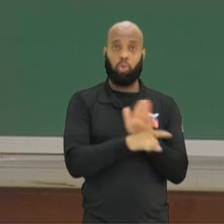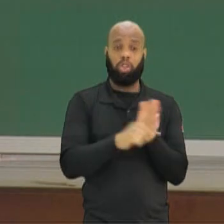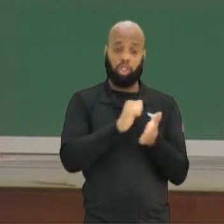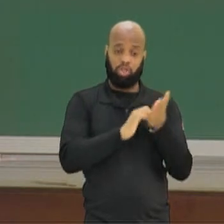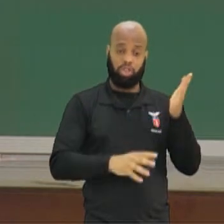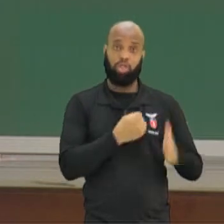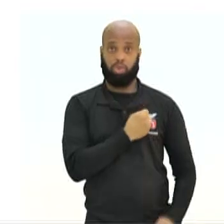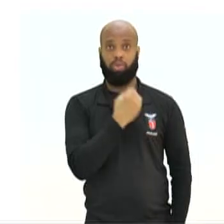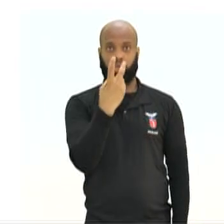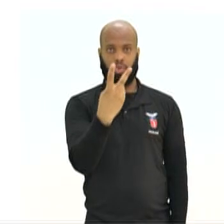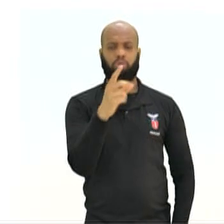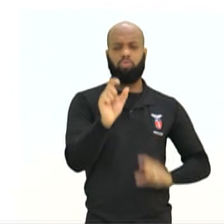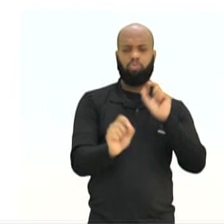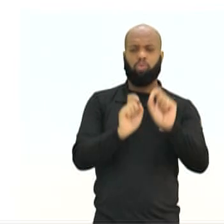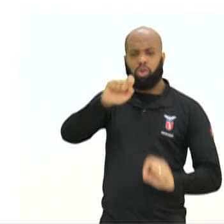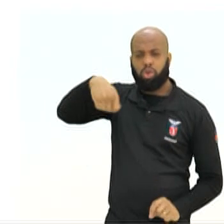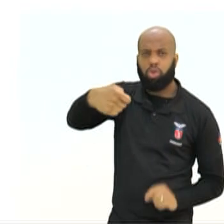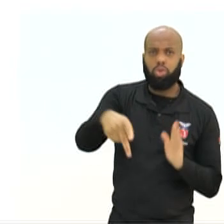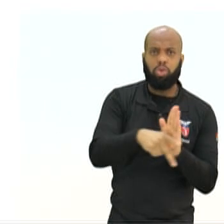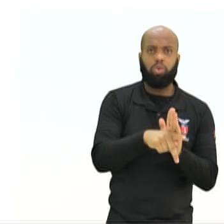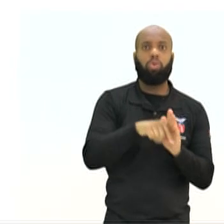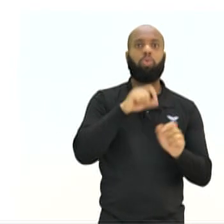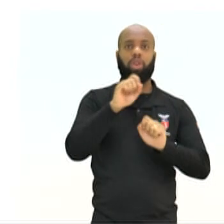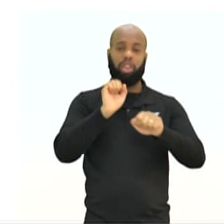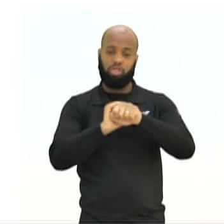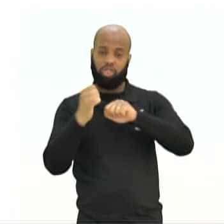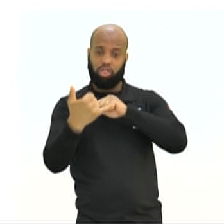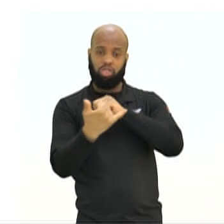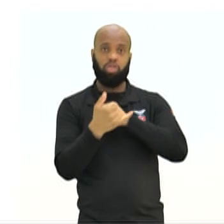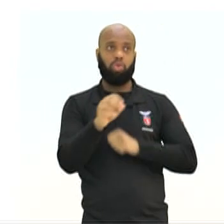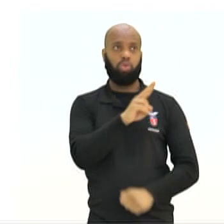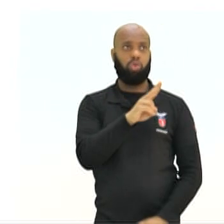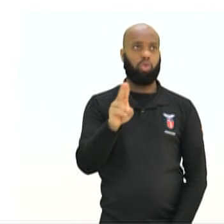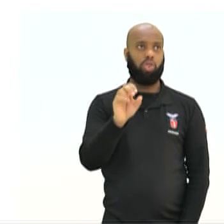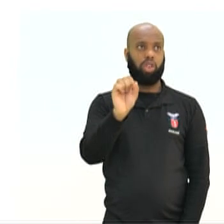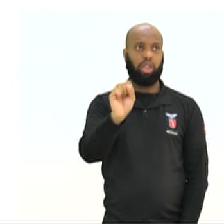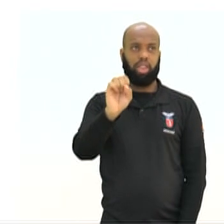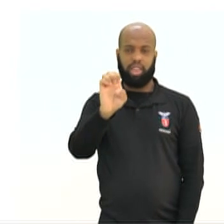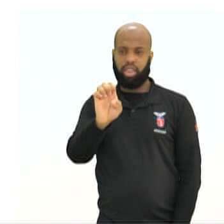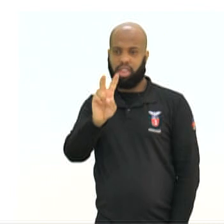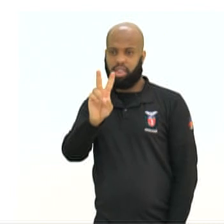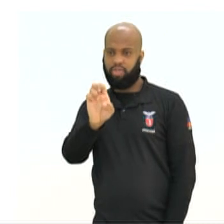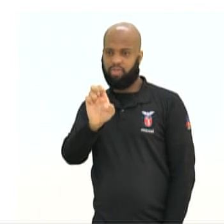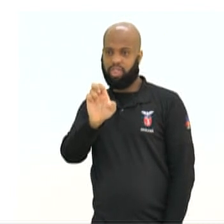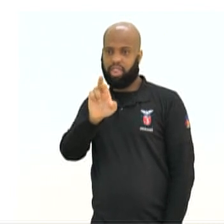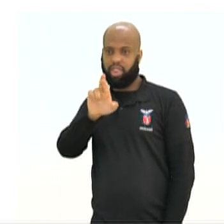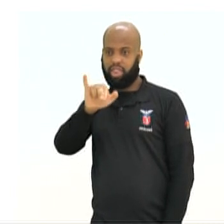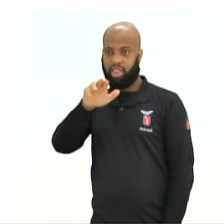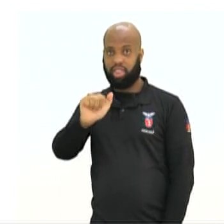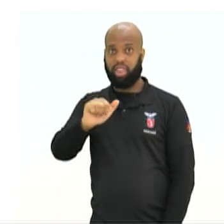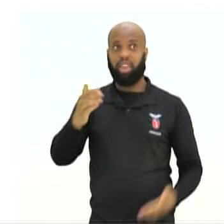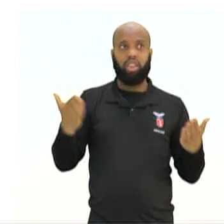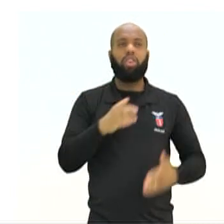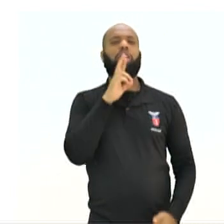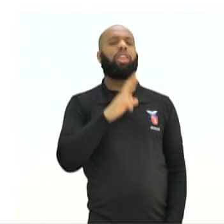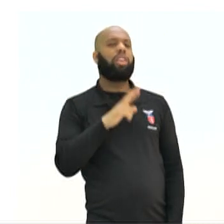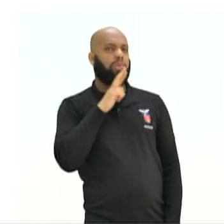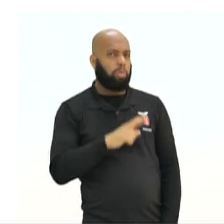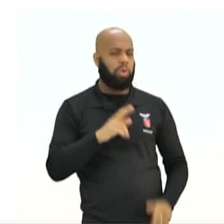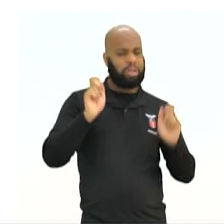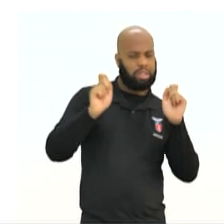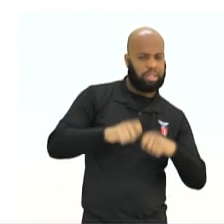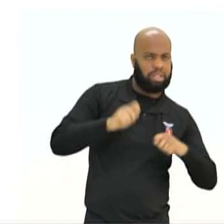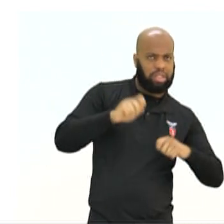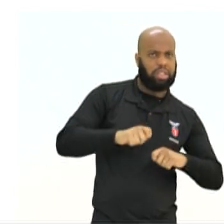agora. No que diz respeito ao adjetivo Severina, no título Morte e Vida Severina, 1. É